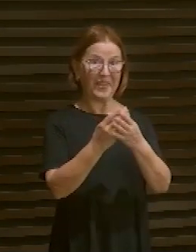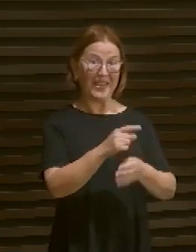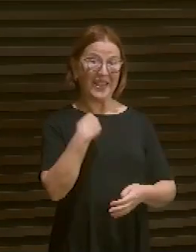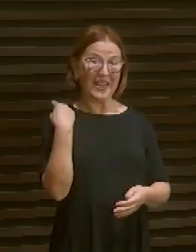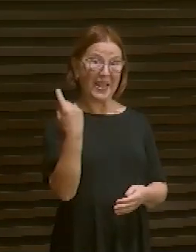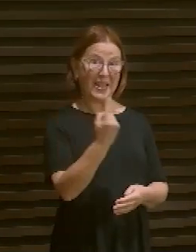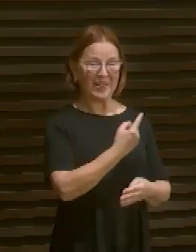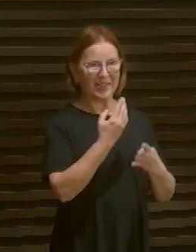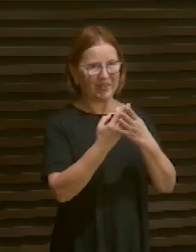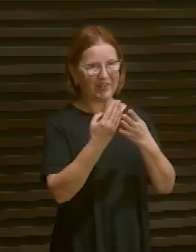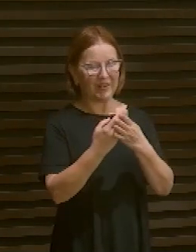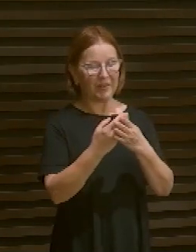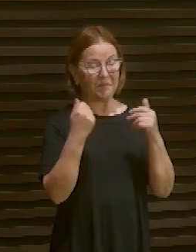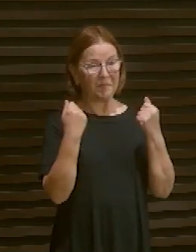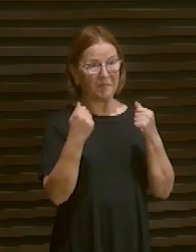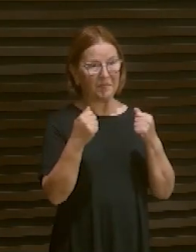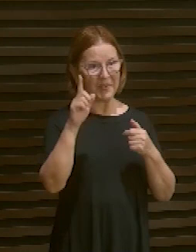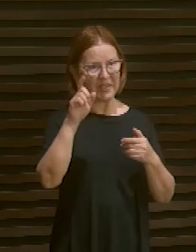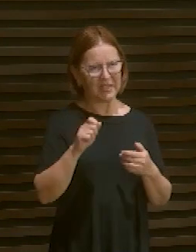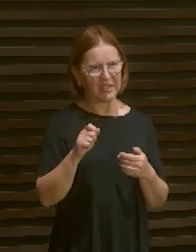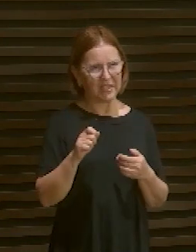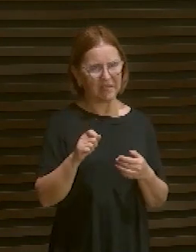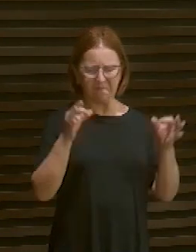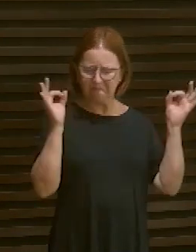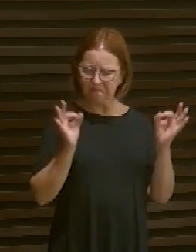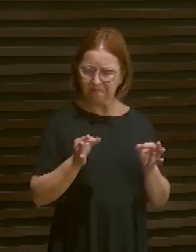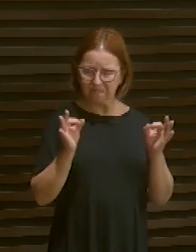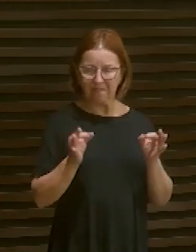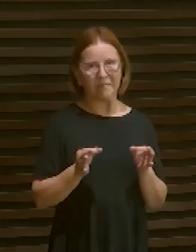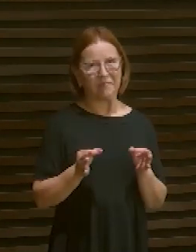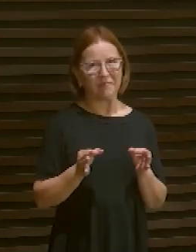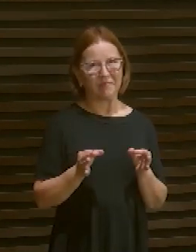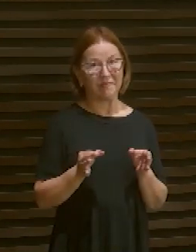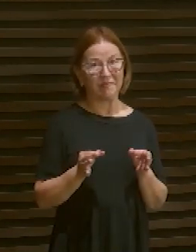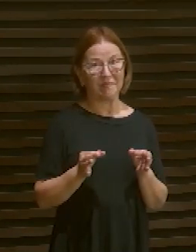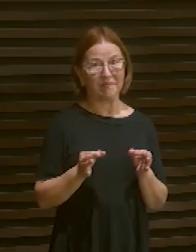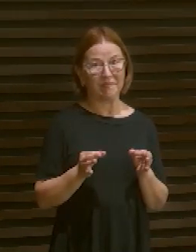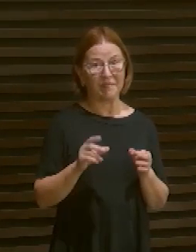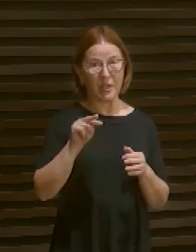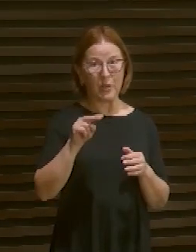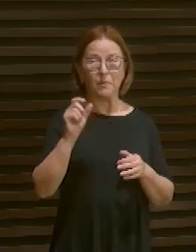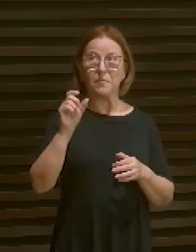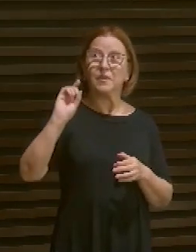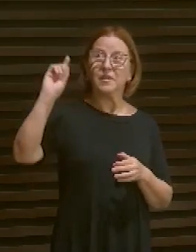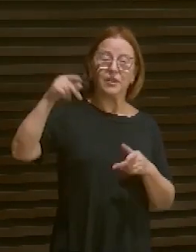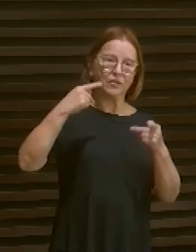nossa confissão tem que ser ipsis literis o que a palavra de Deus está dizendo.